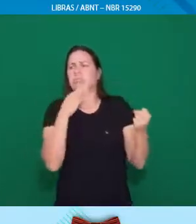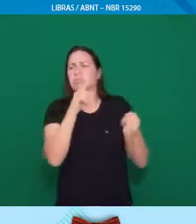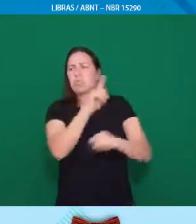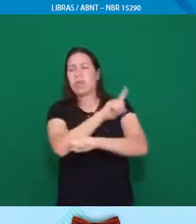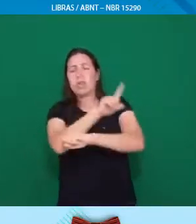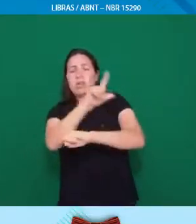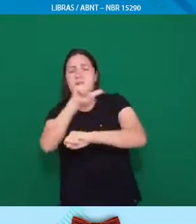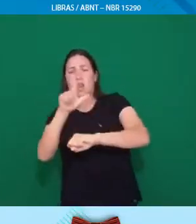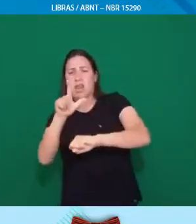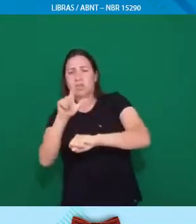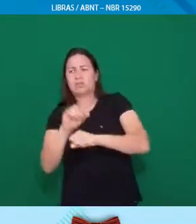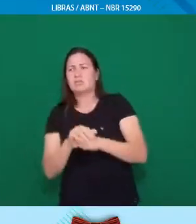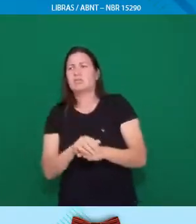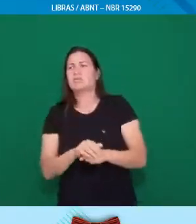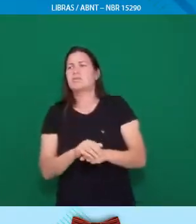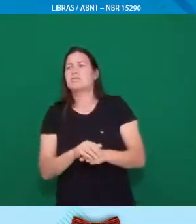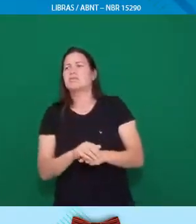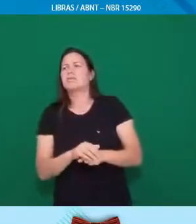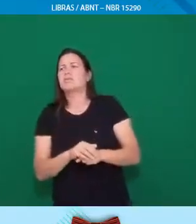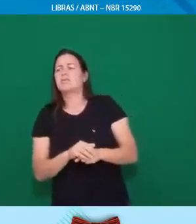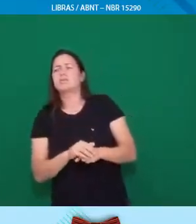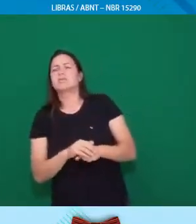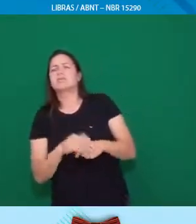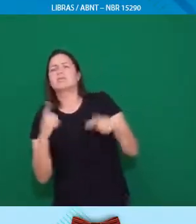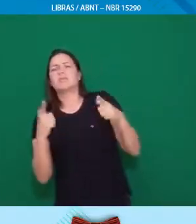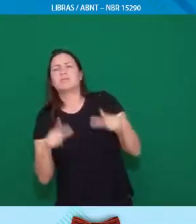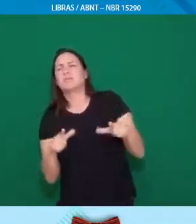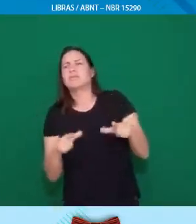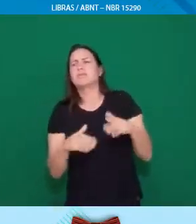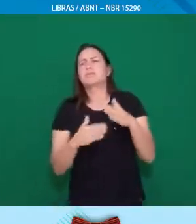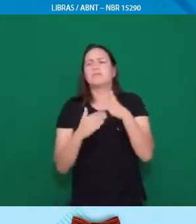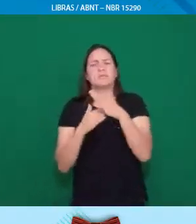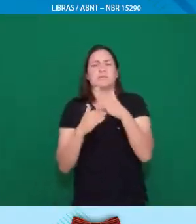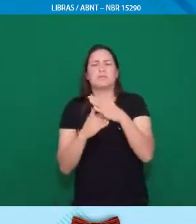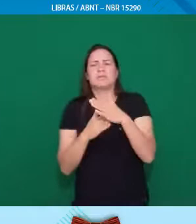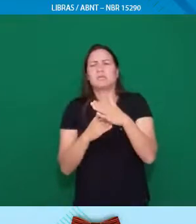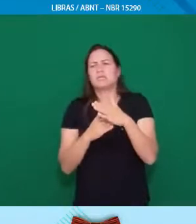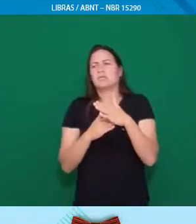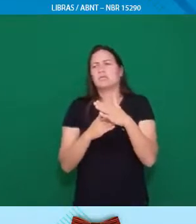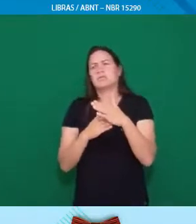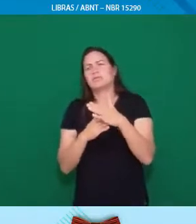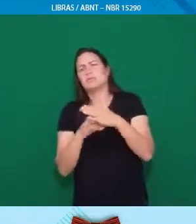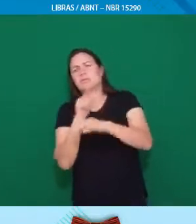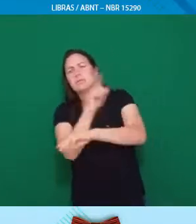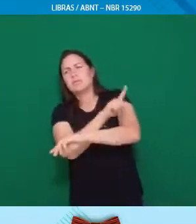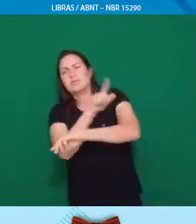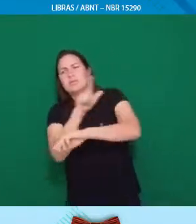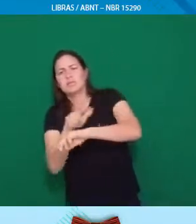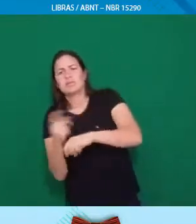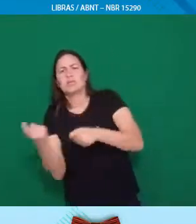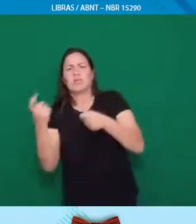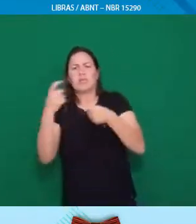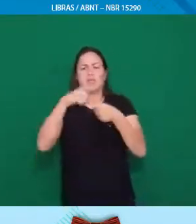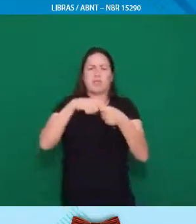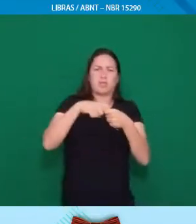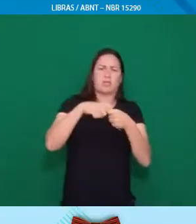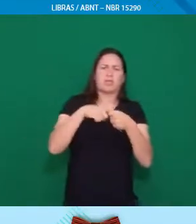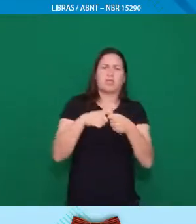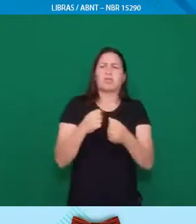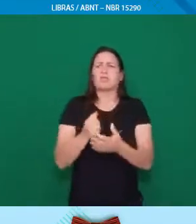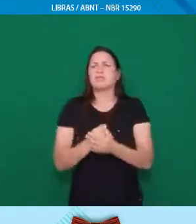conhece Lages eu utilizei no litoral no máximo ele vem numa fazenda ali imagens e bota porque senão